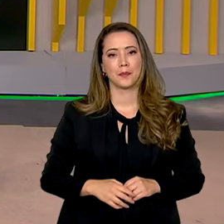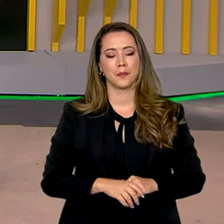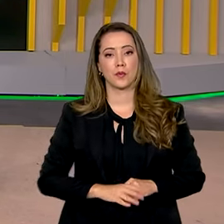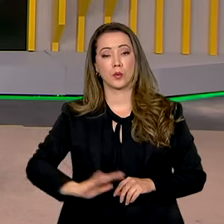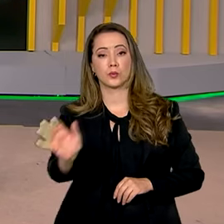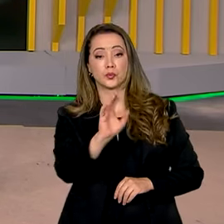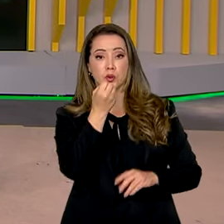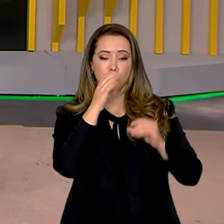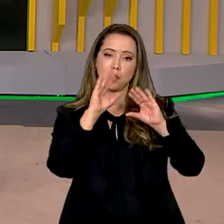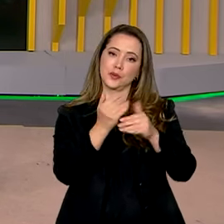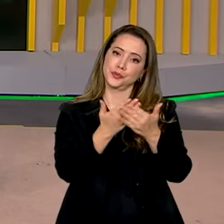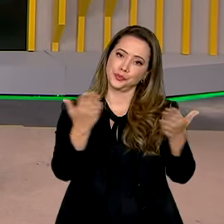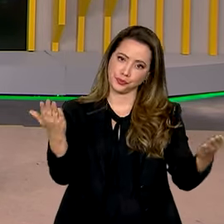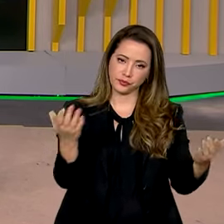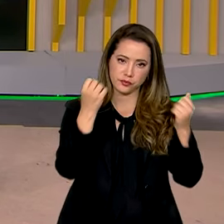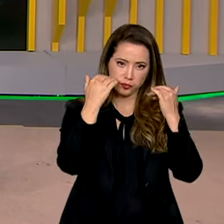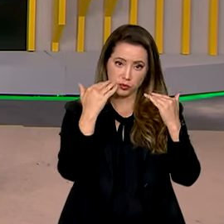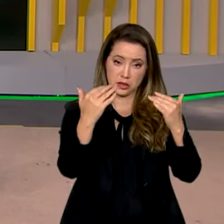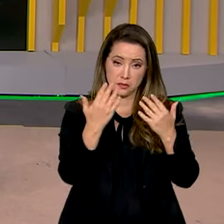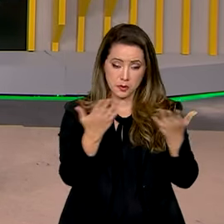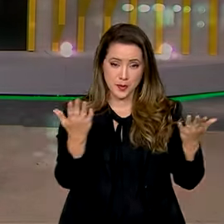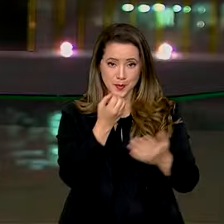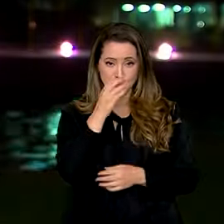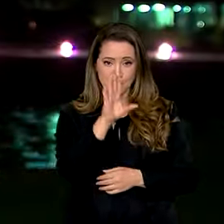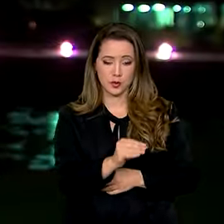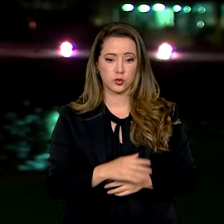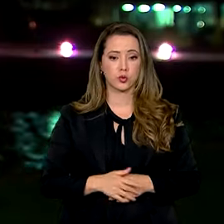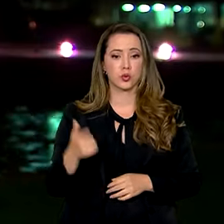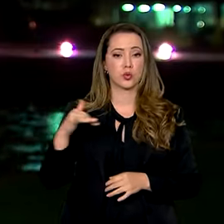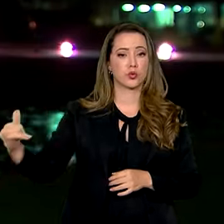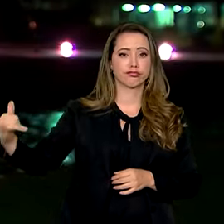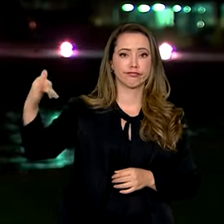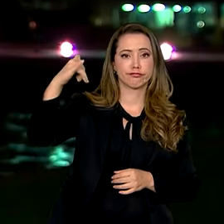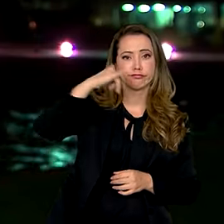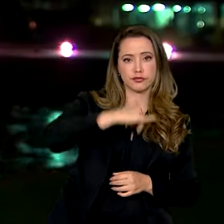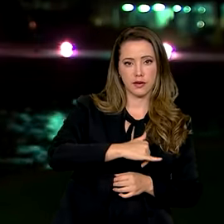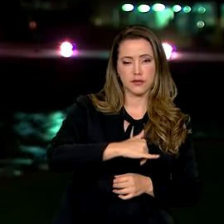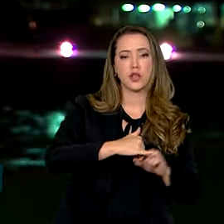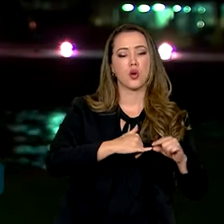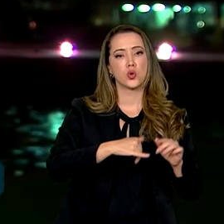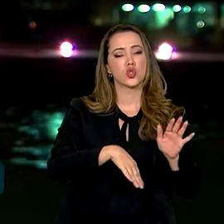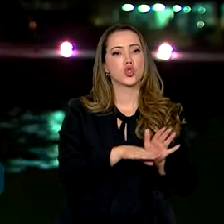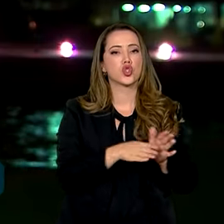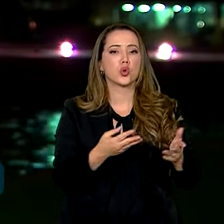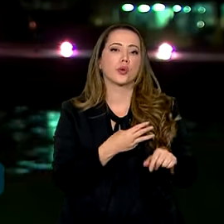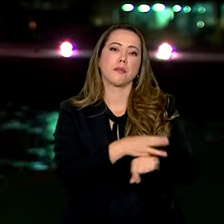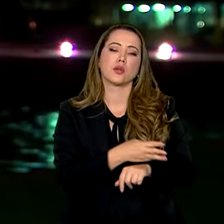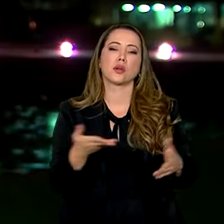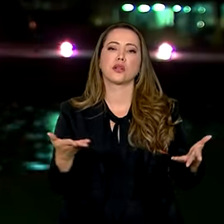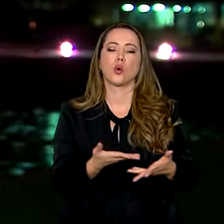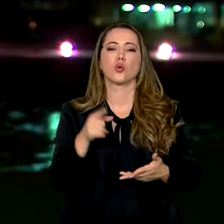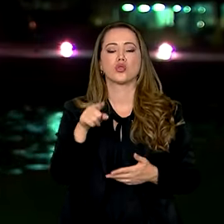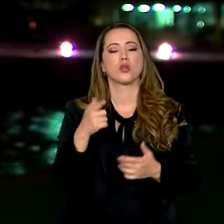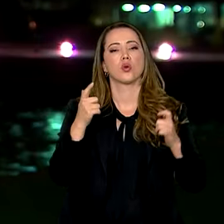Boa noite, Roberto, Carol e a você que nos assiste. Mais um avião com brasileiros repatriados do Oriente Médio chegou na madrugada de hoje